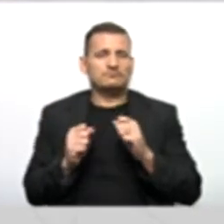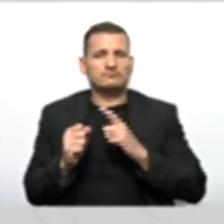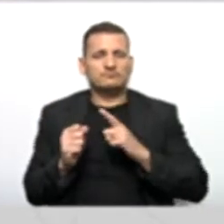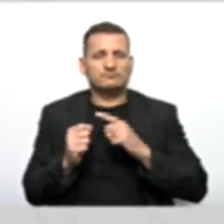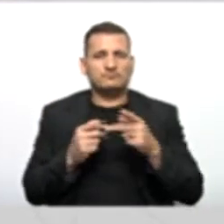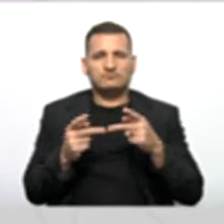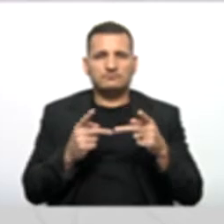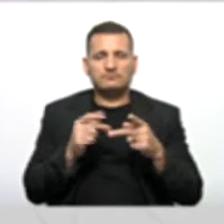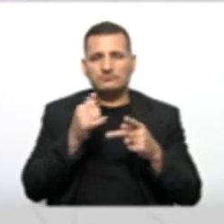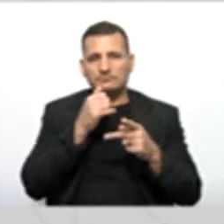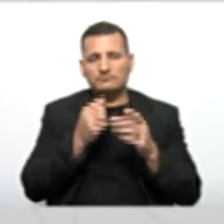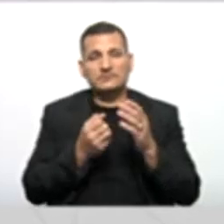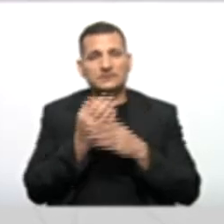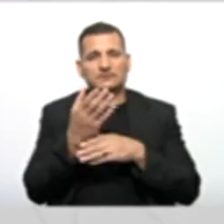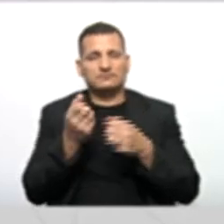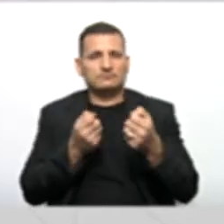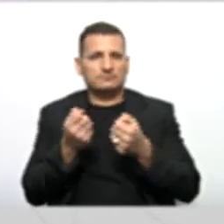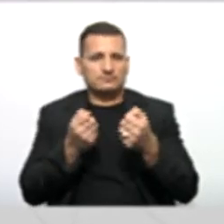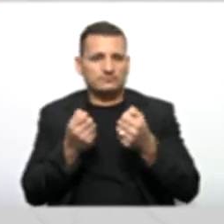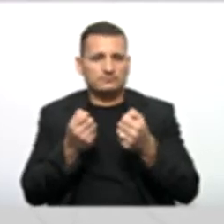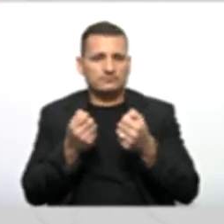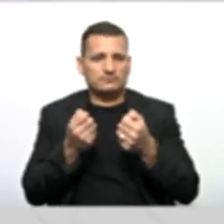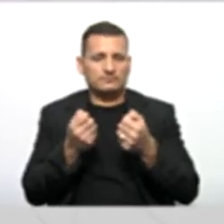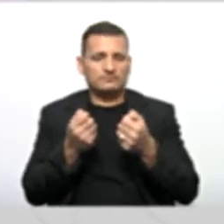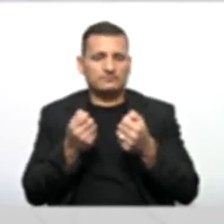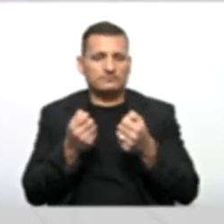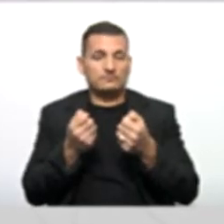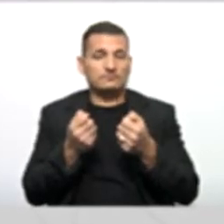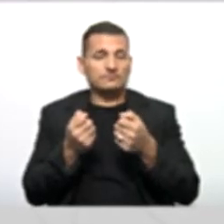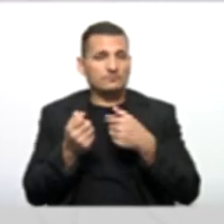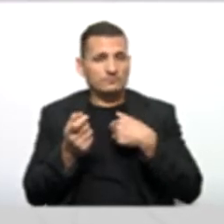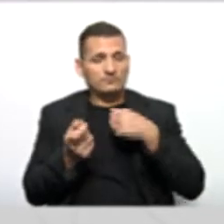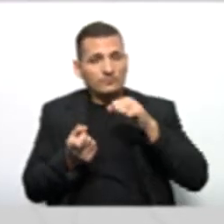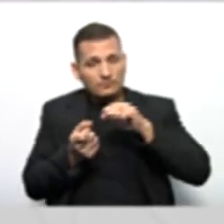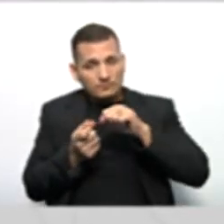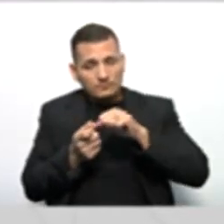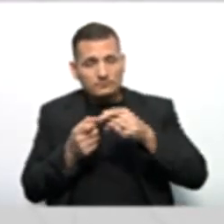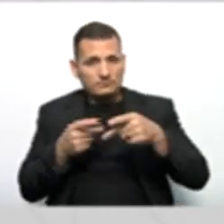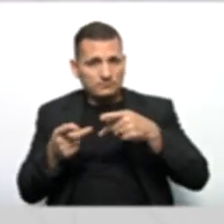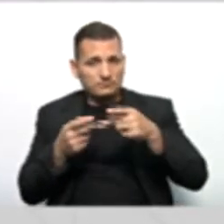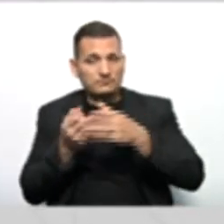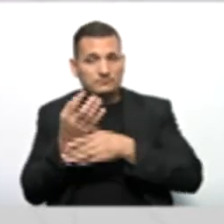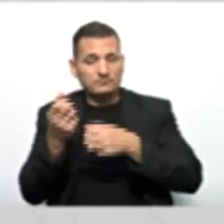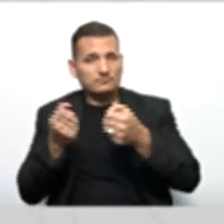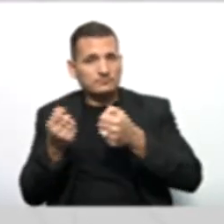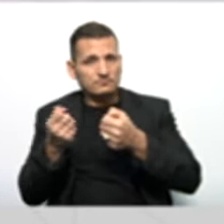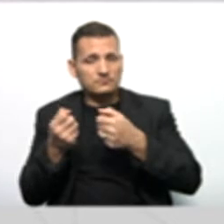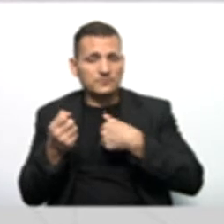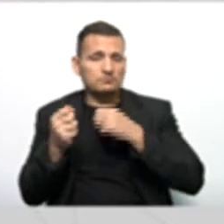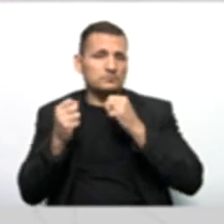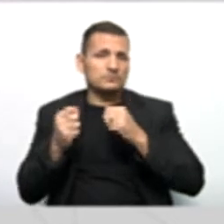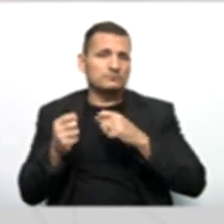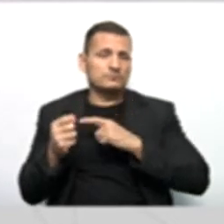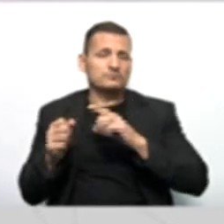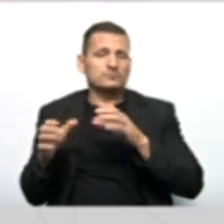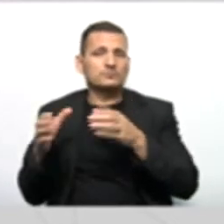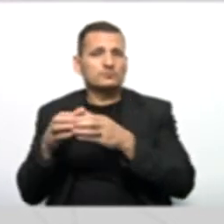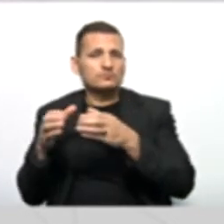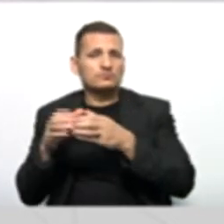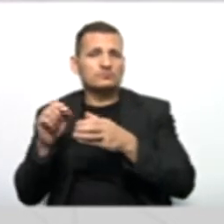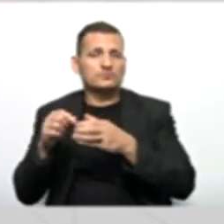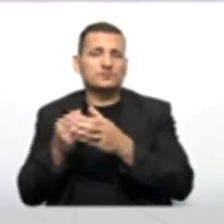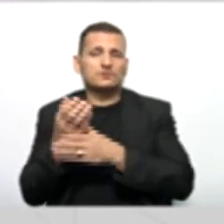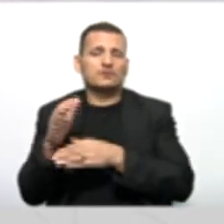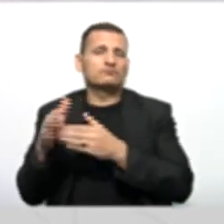meu projeto criar um automóvel. No momento que eu estou executando esse projeto criar um automóvel, eu posso ter uma equipe para criar o quê? Criar o